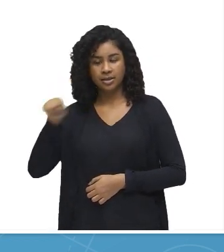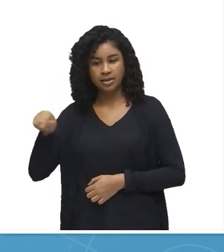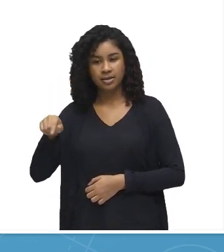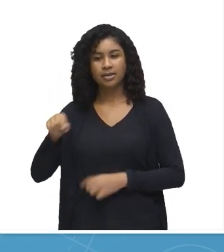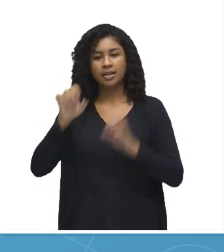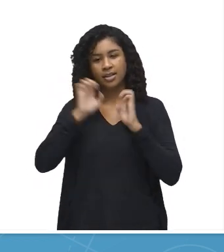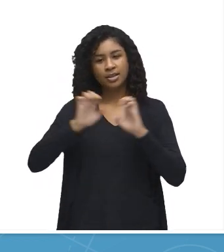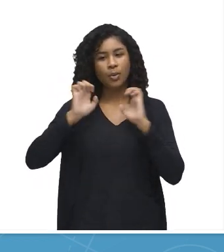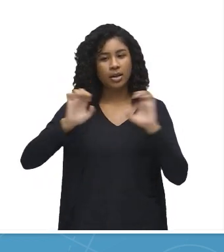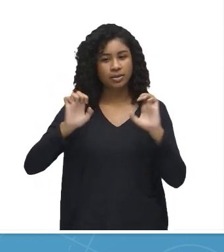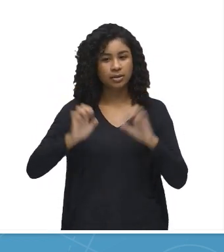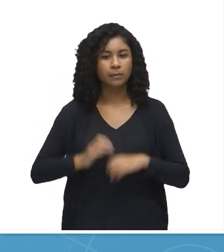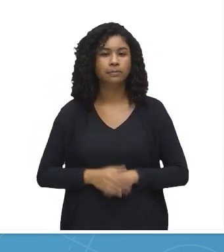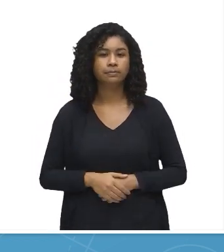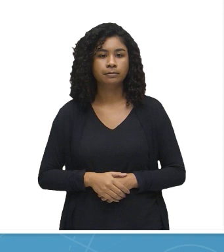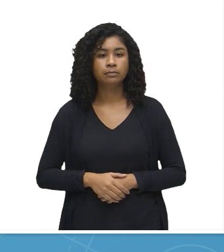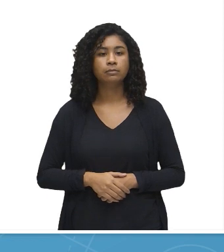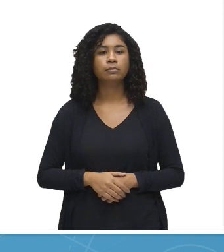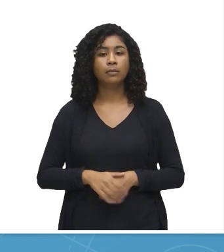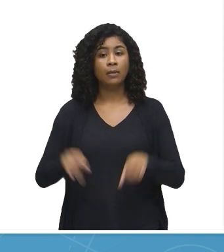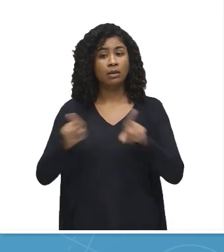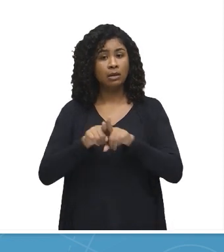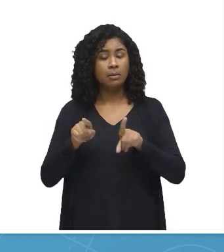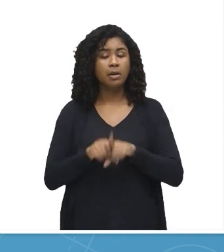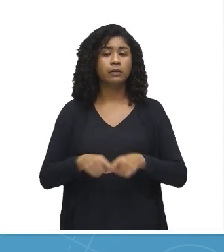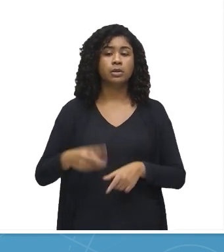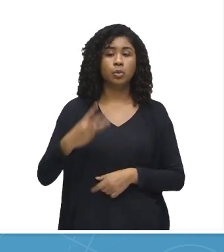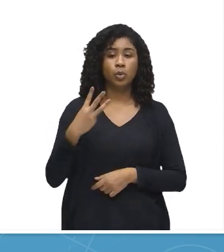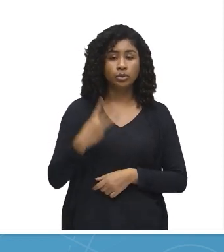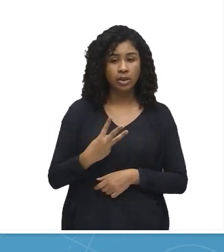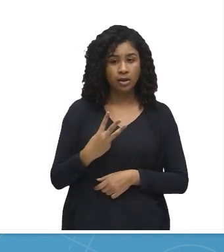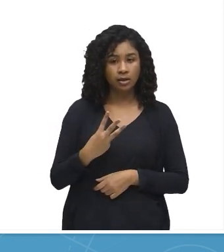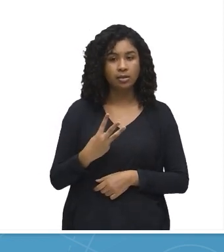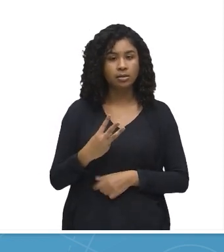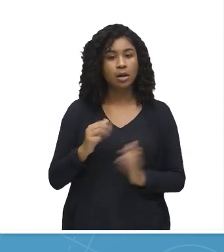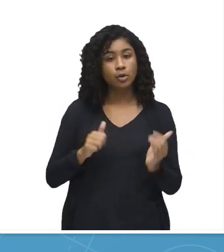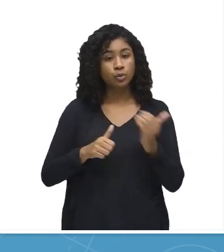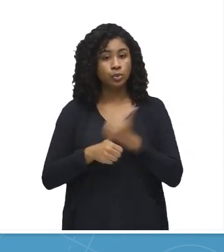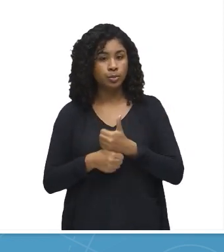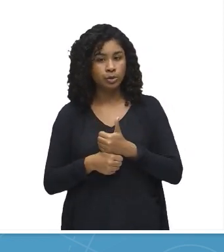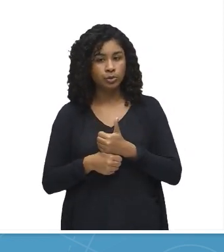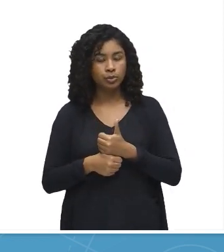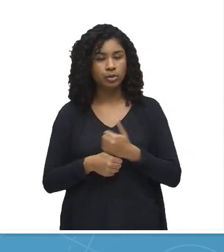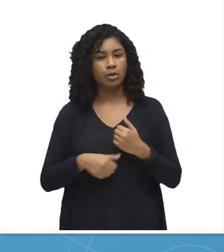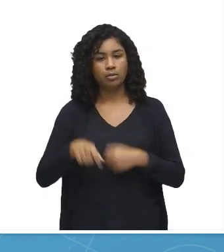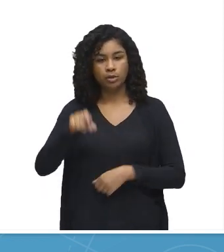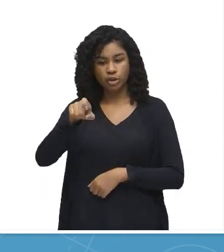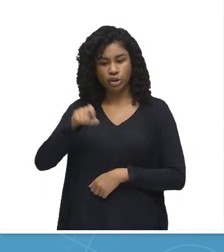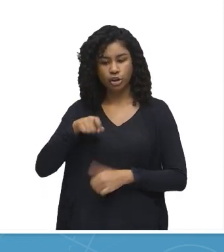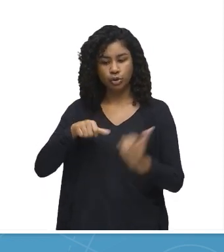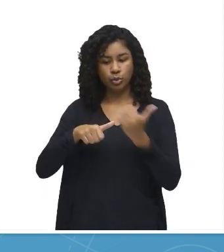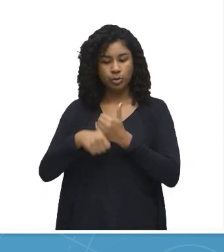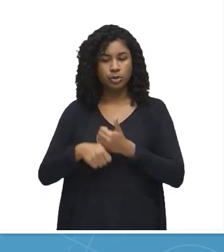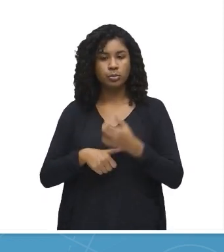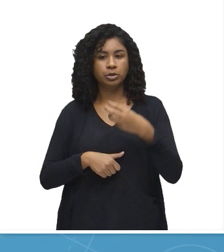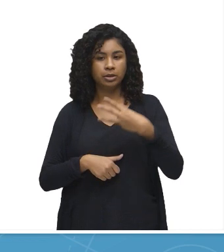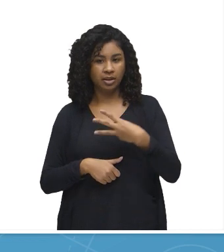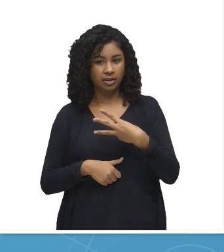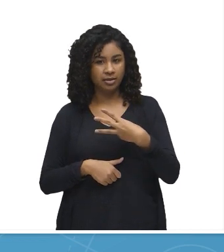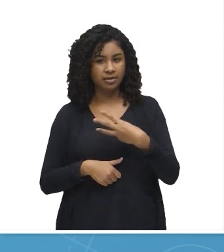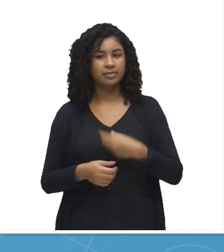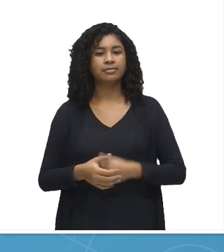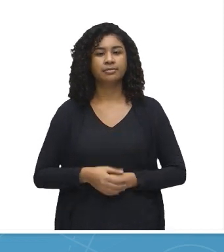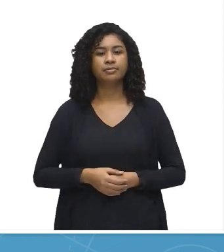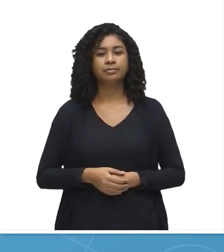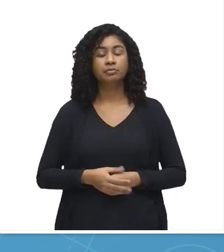tá? Depois você vai fazer a mesma coisa para o 3, tá? Vai substituir aqui o 3 no lugar de x e verificar